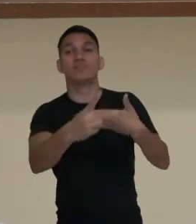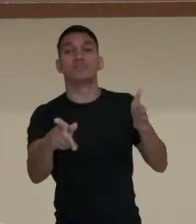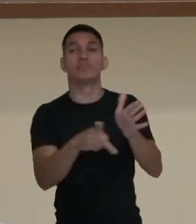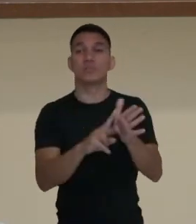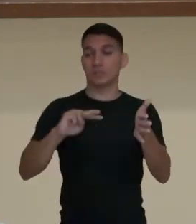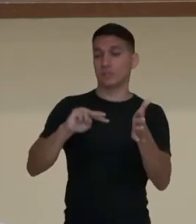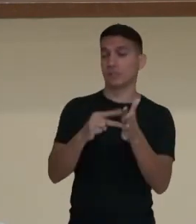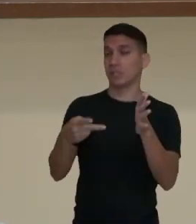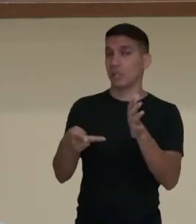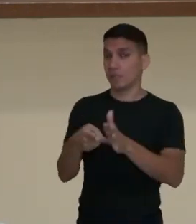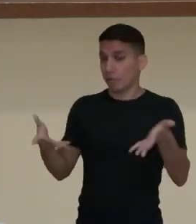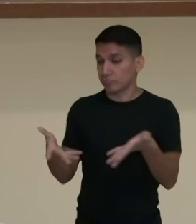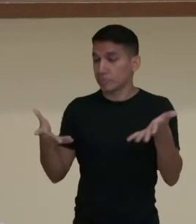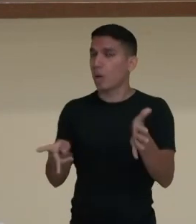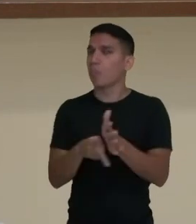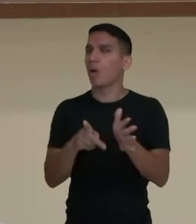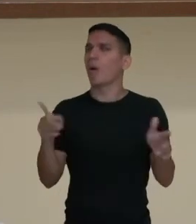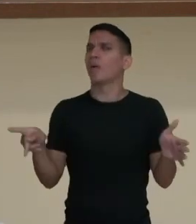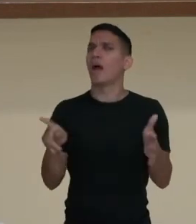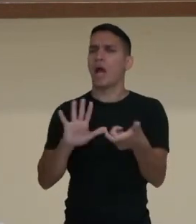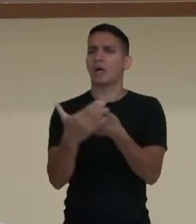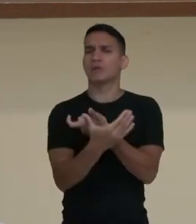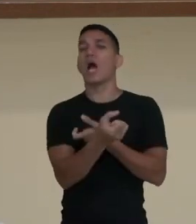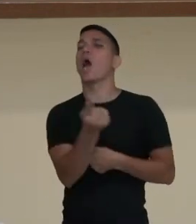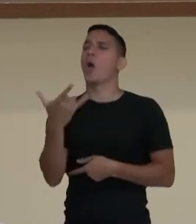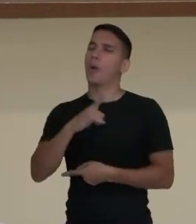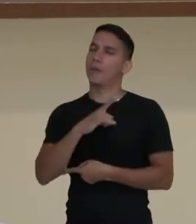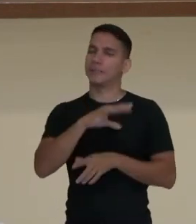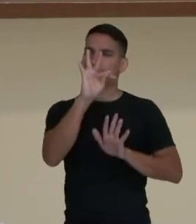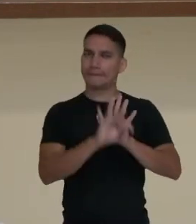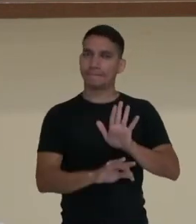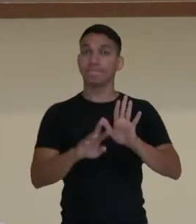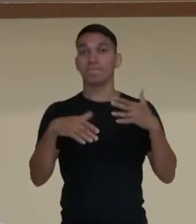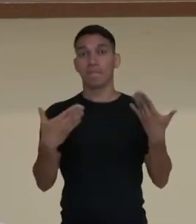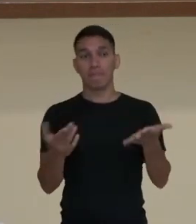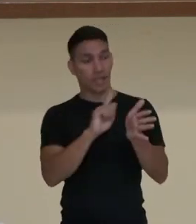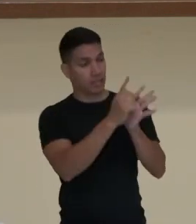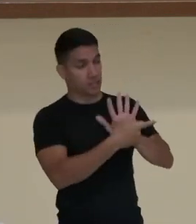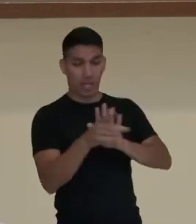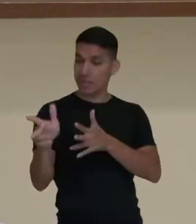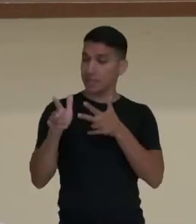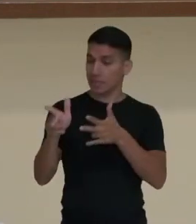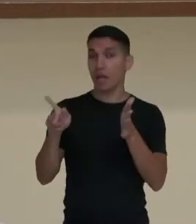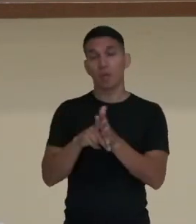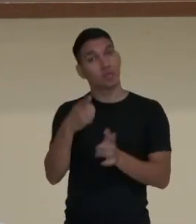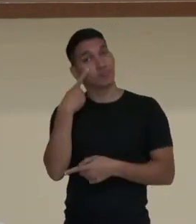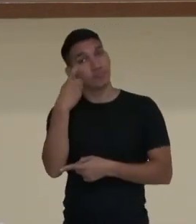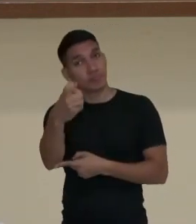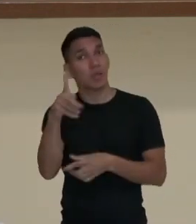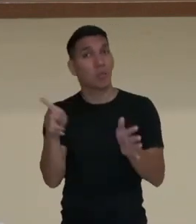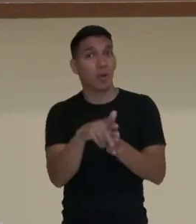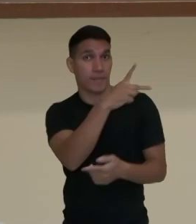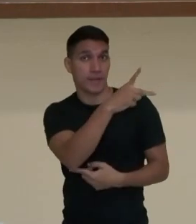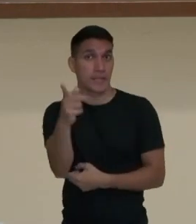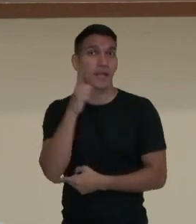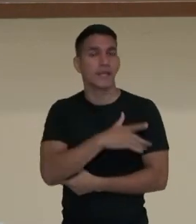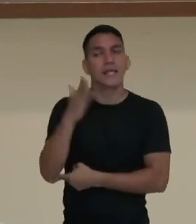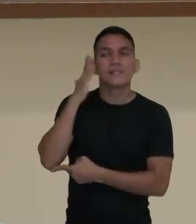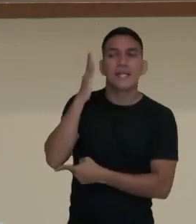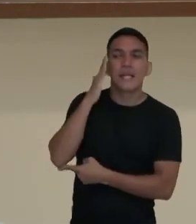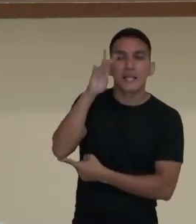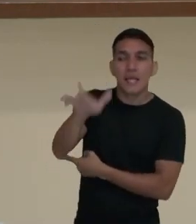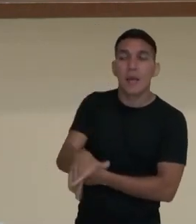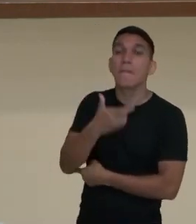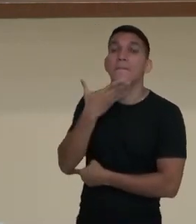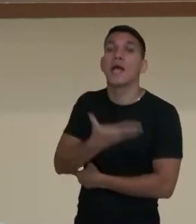sentido provocado por algumas expressões aqui no texto. Então o gênero entrevista ele é interessante para você conhecer